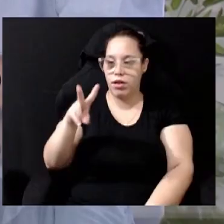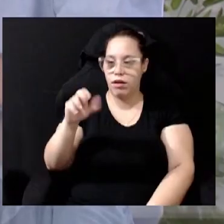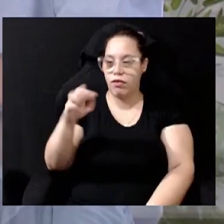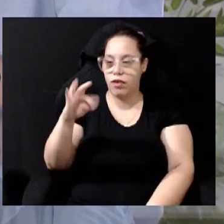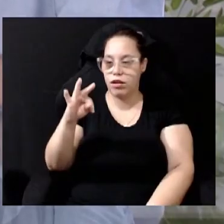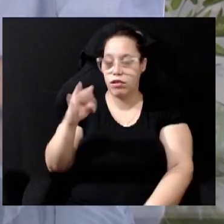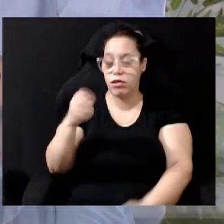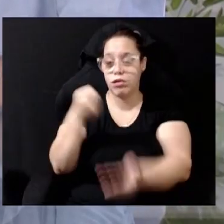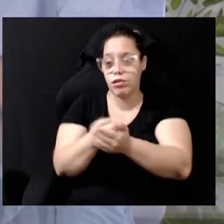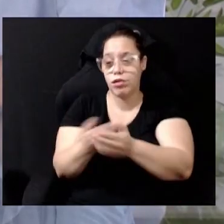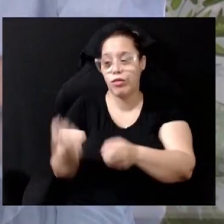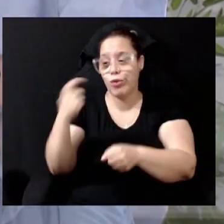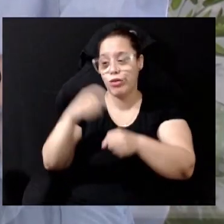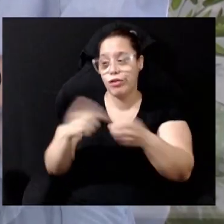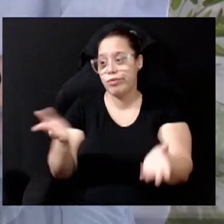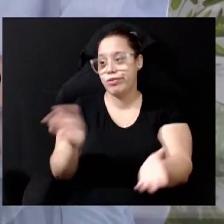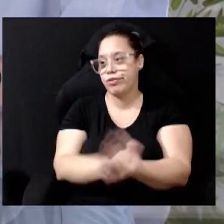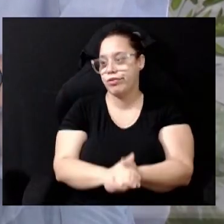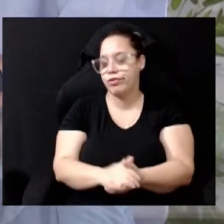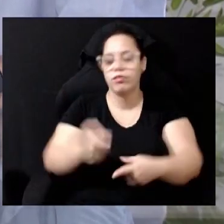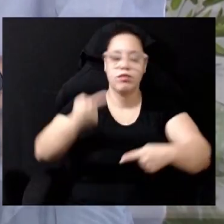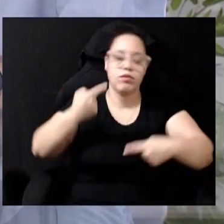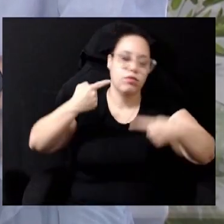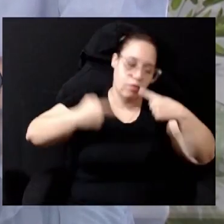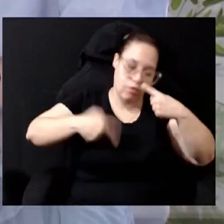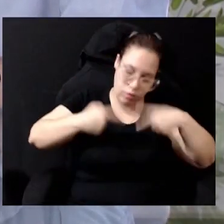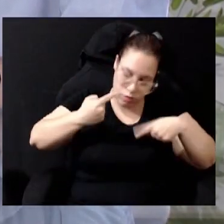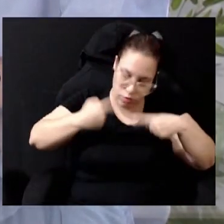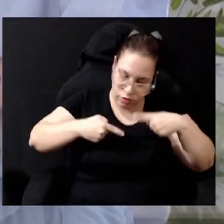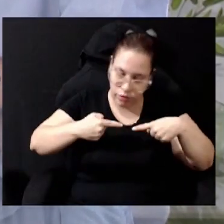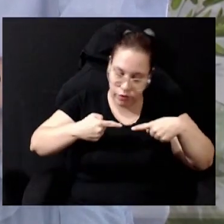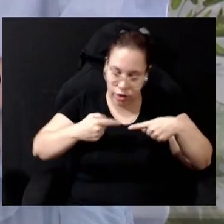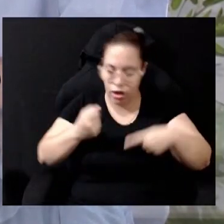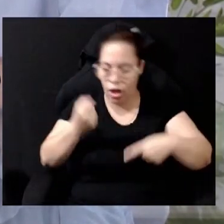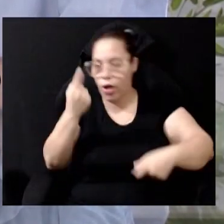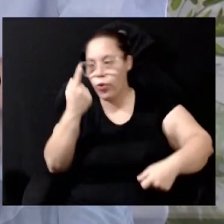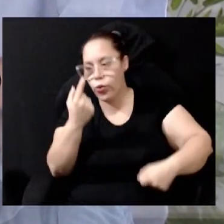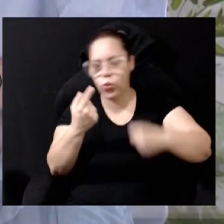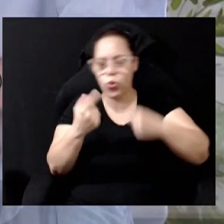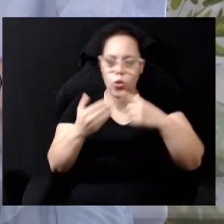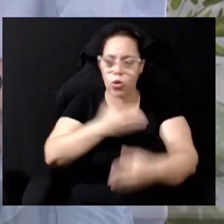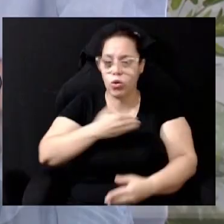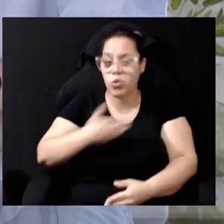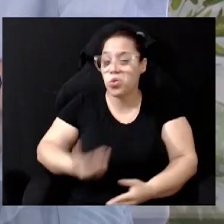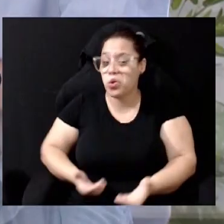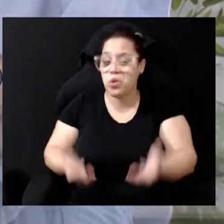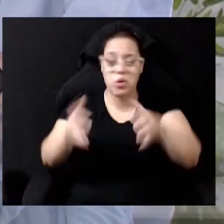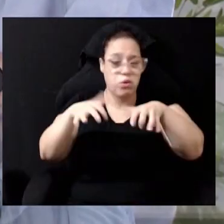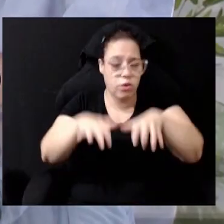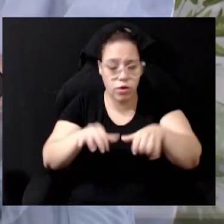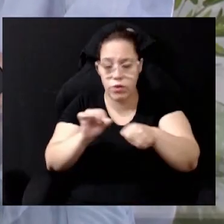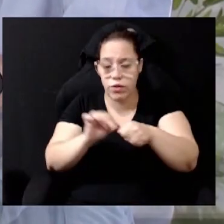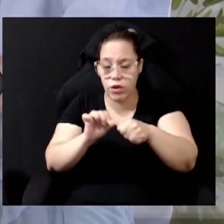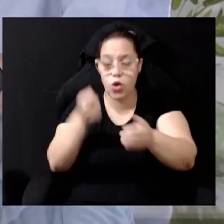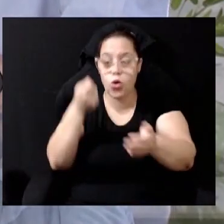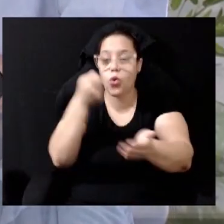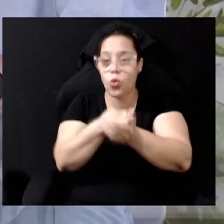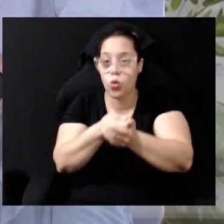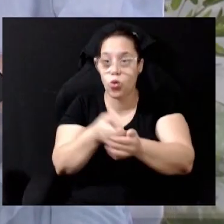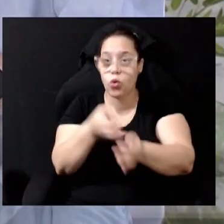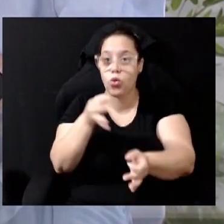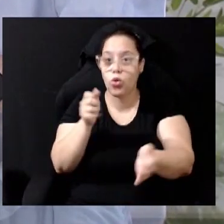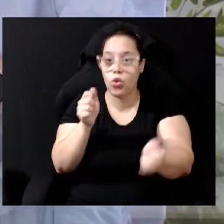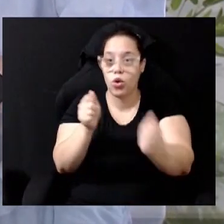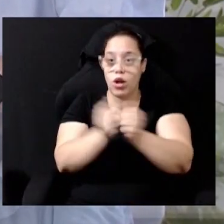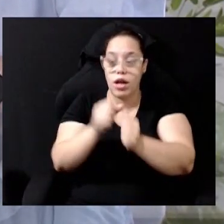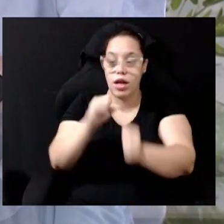E a gente tem aí uma discussão que alguns governos não querem fazer a cobrança junto com o IPVA, mas